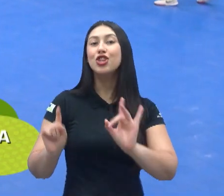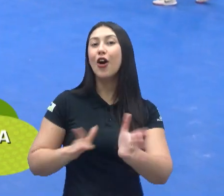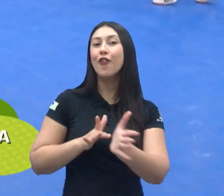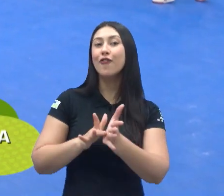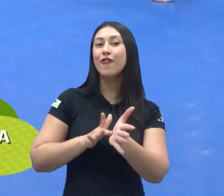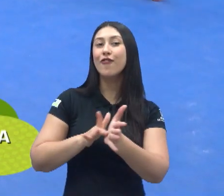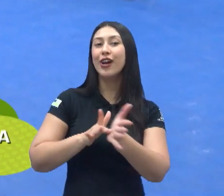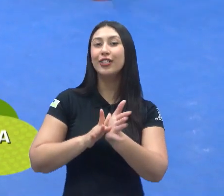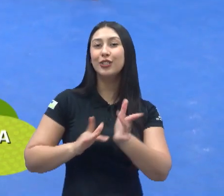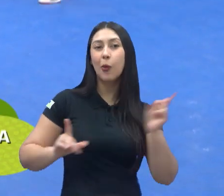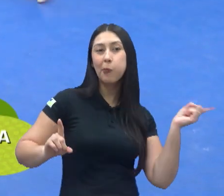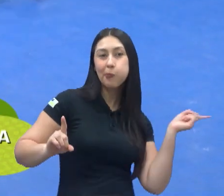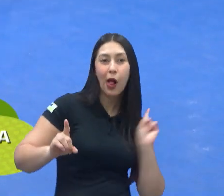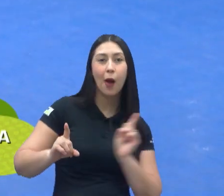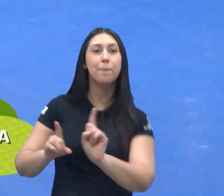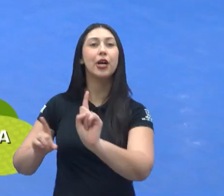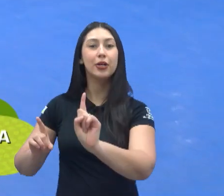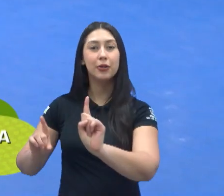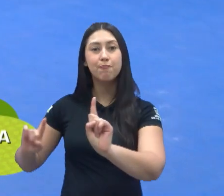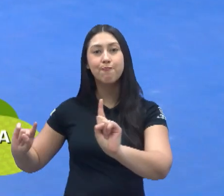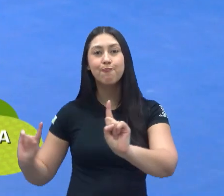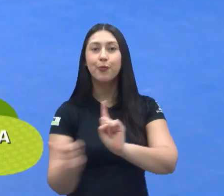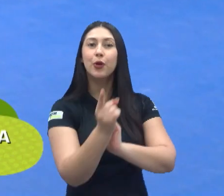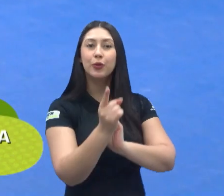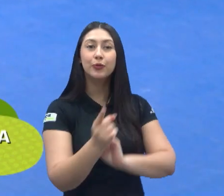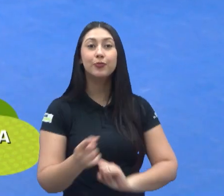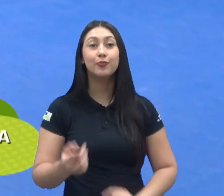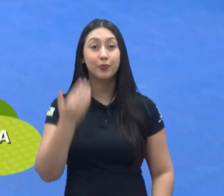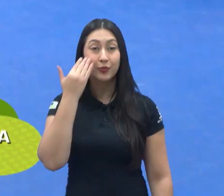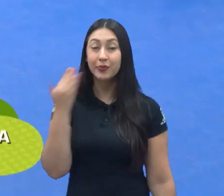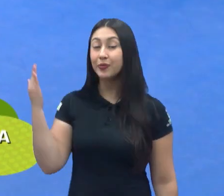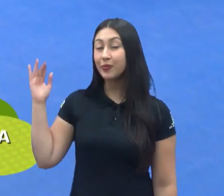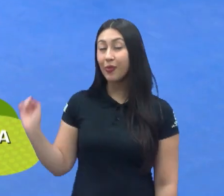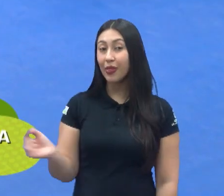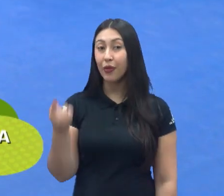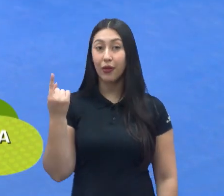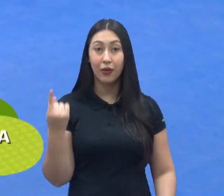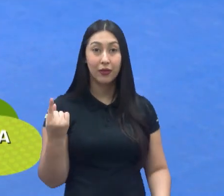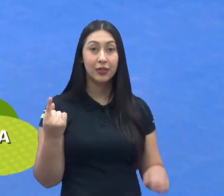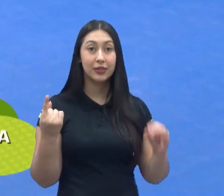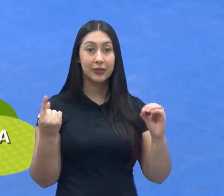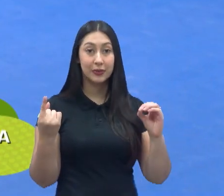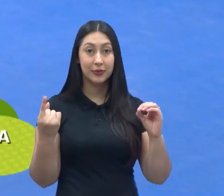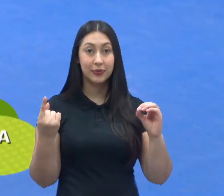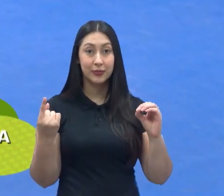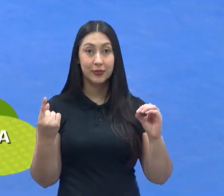Lete Bitar cobrou para Martinha, que fuzilou. 1-0 São José.